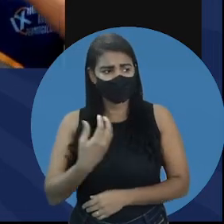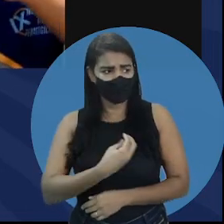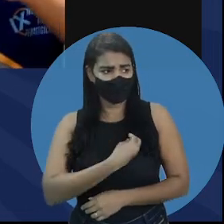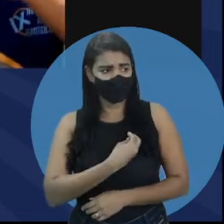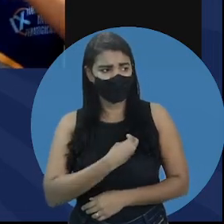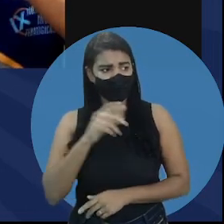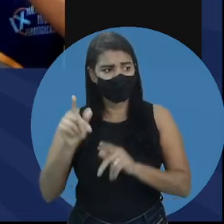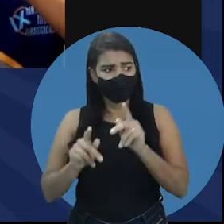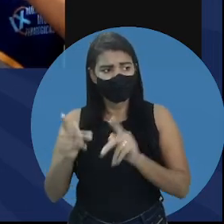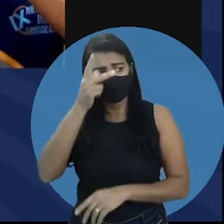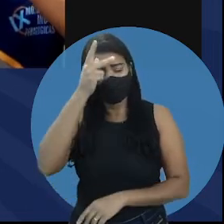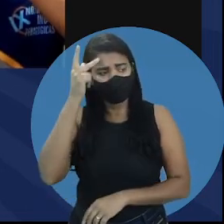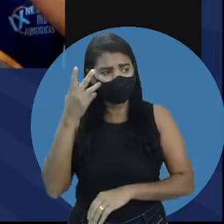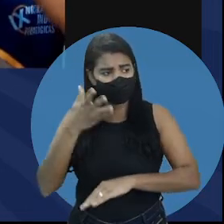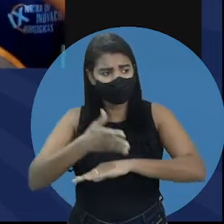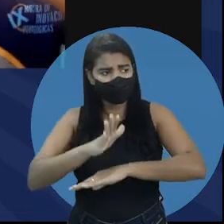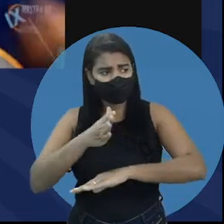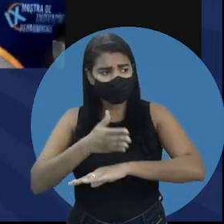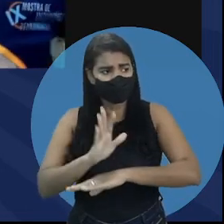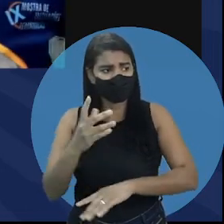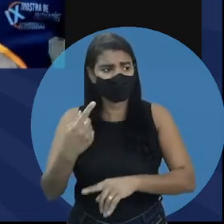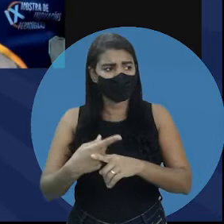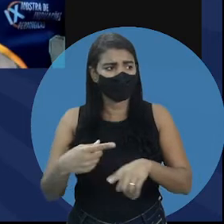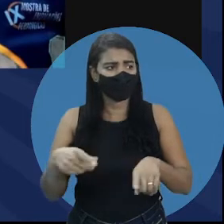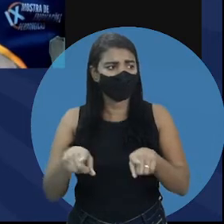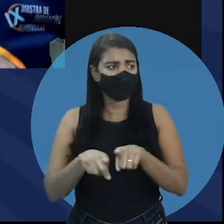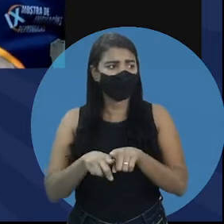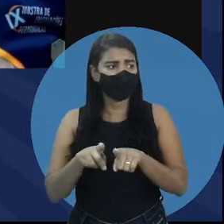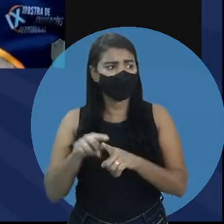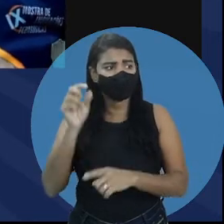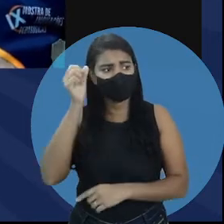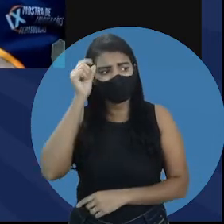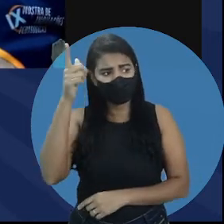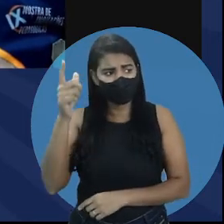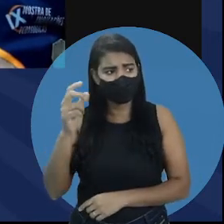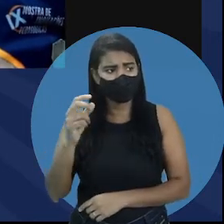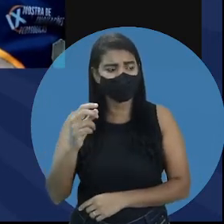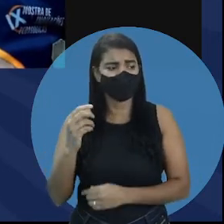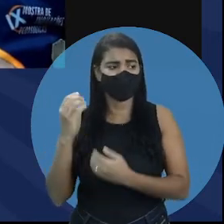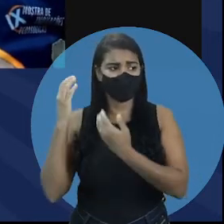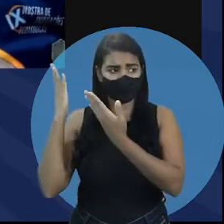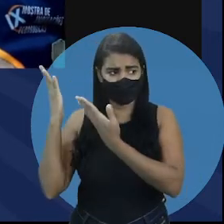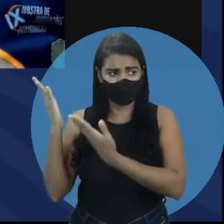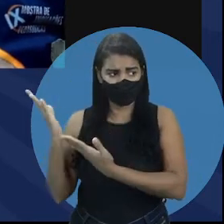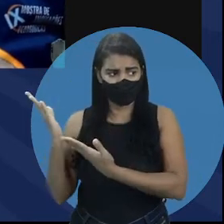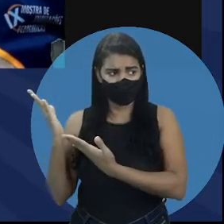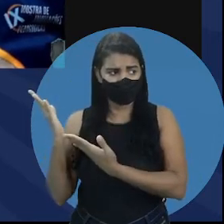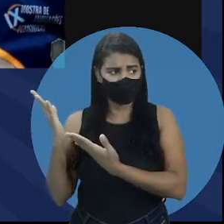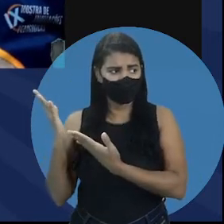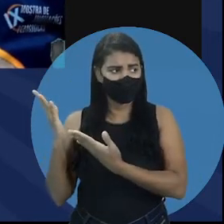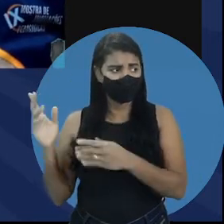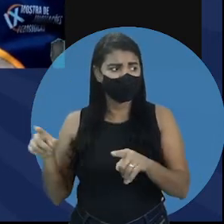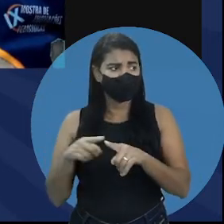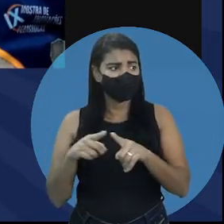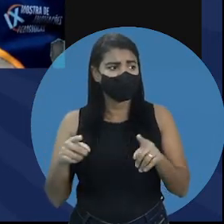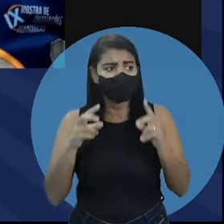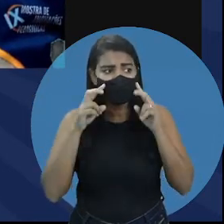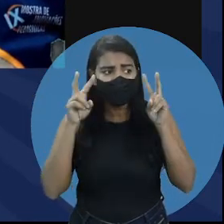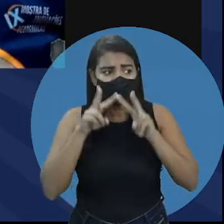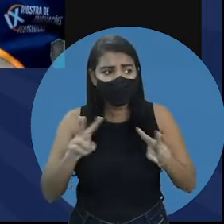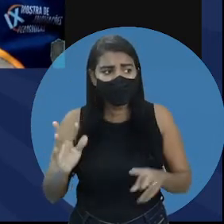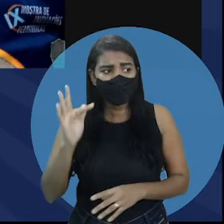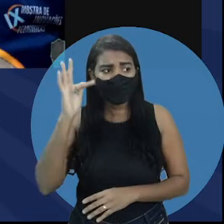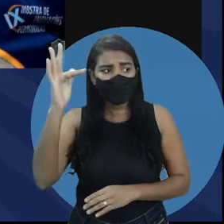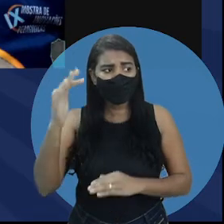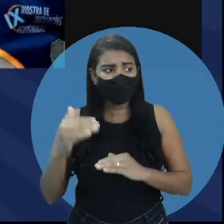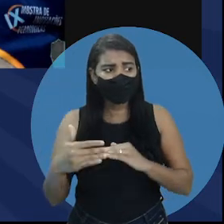pessoas, de forma prática, porque a nossa ideia piloto é essa daqui, mas nós já estamos visando